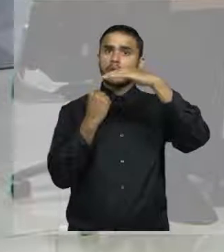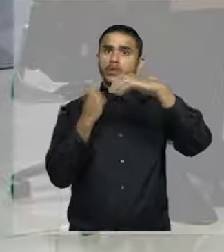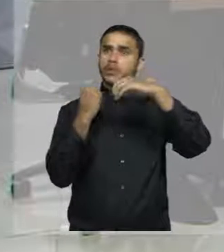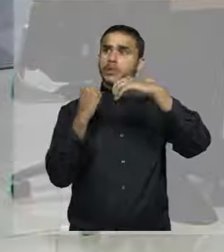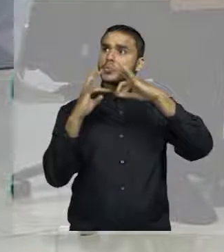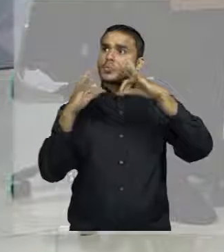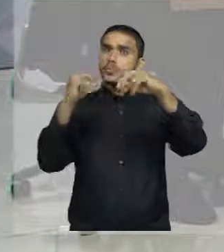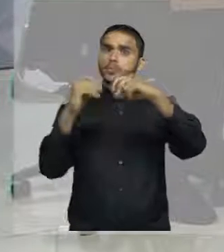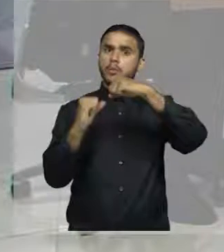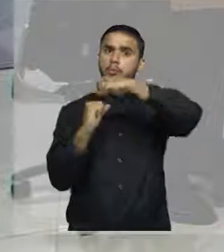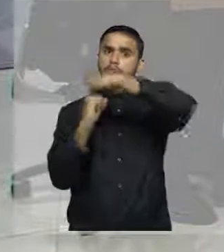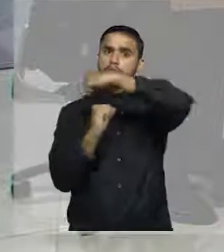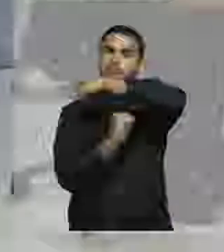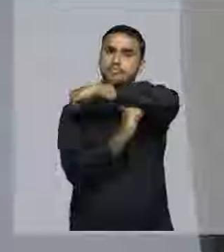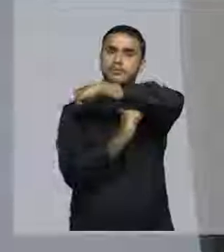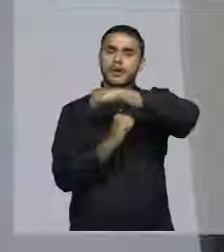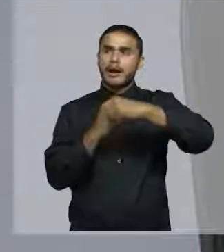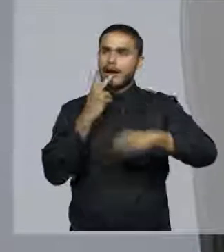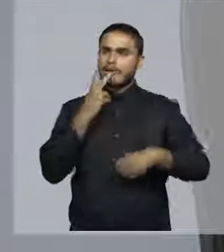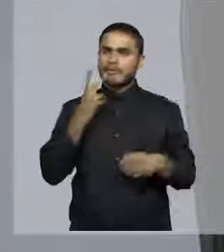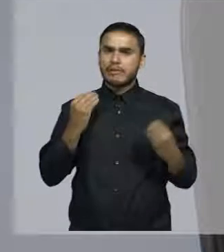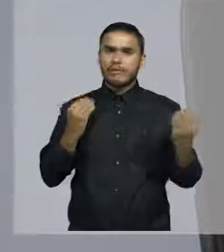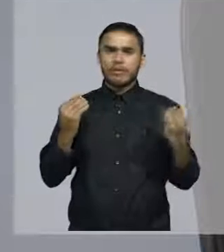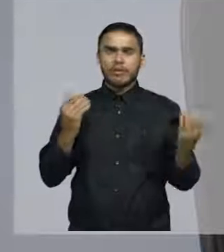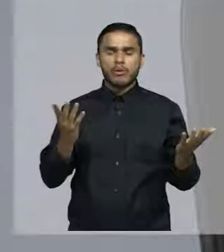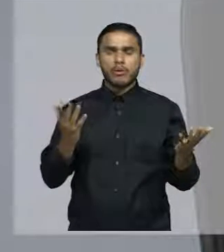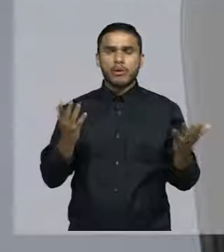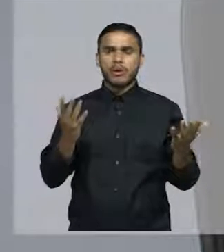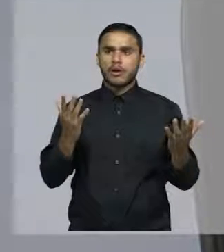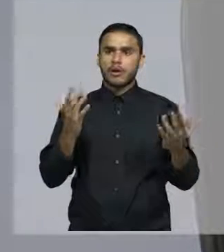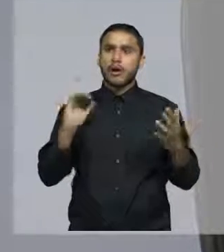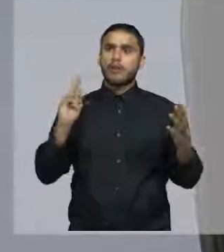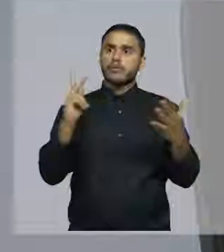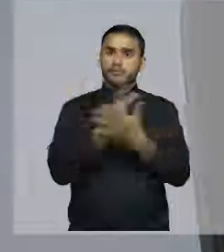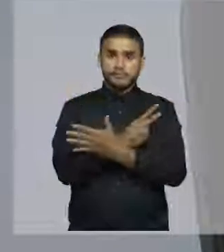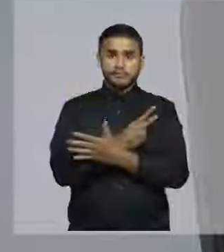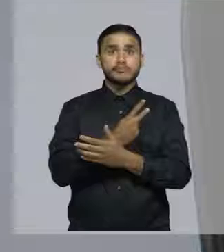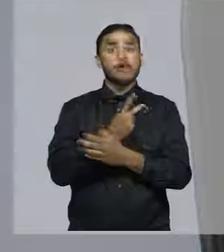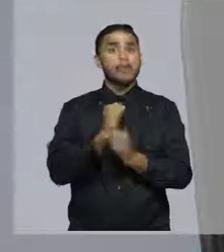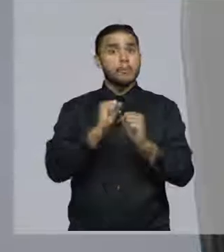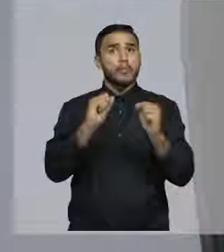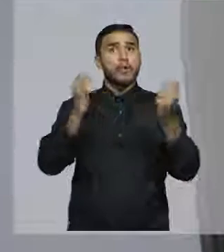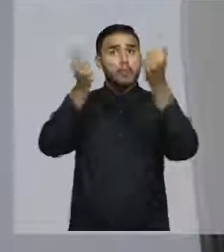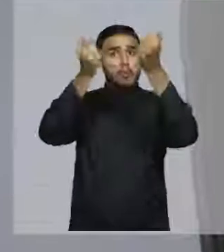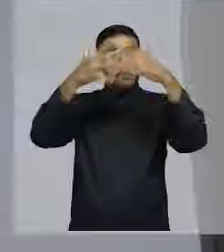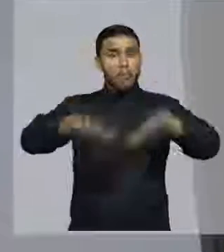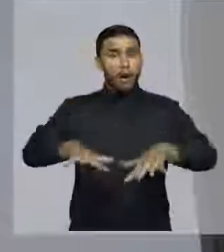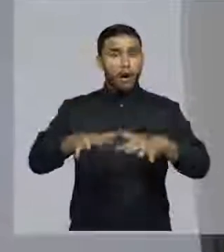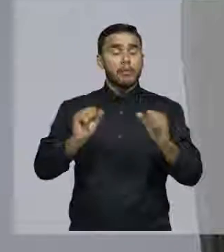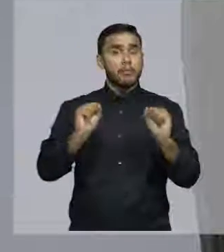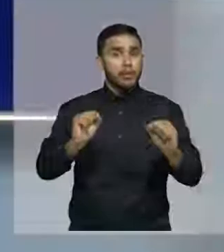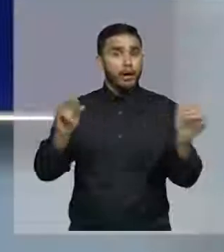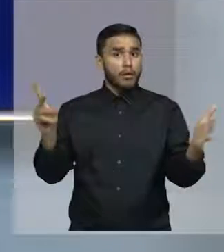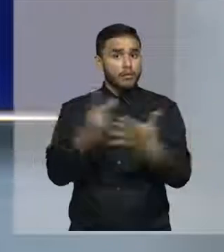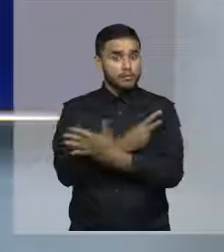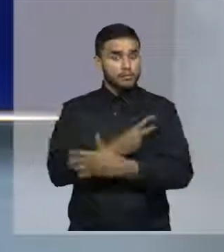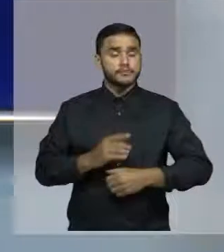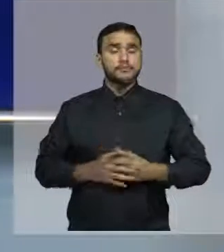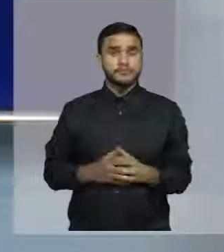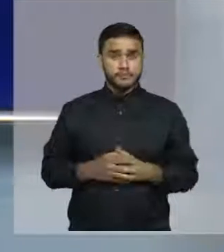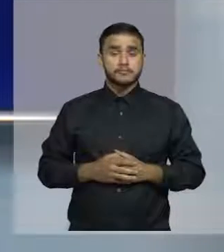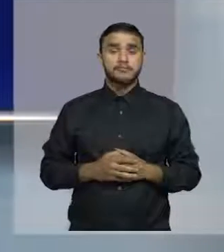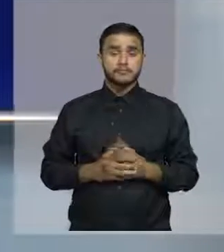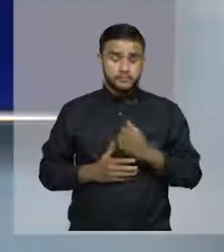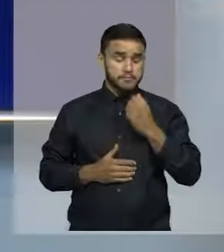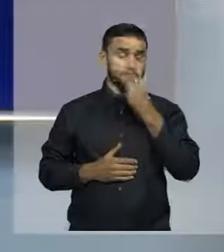está interditada, sob risco de ruir. Já há uma discussão nessa perspectiva. Até enquanto gravávamos